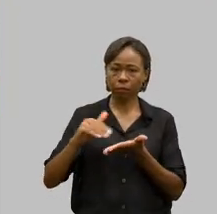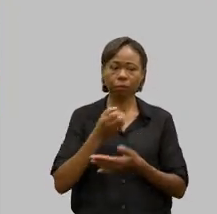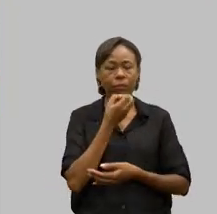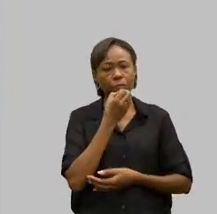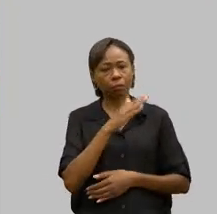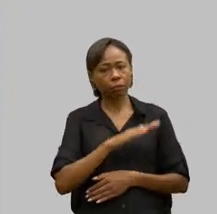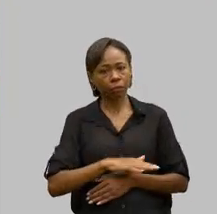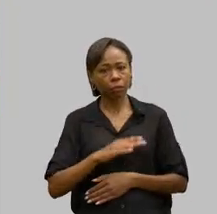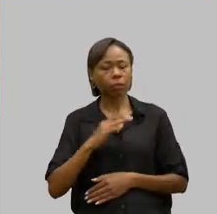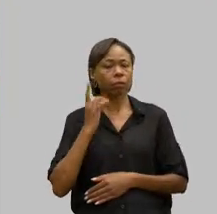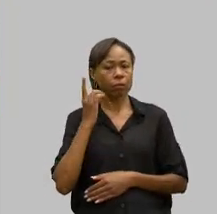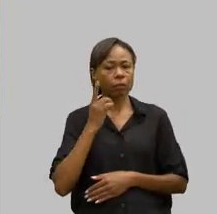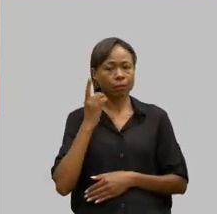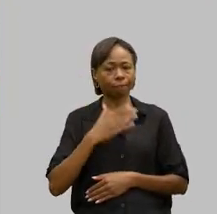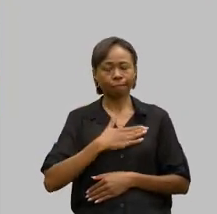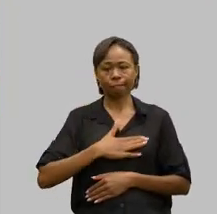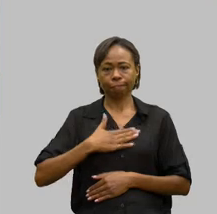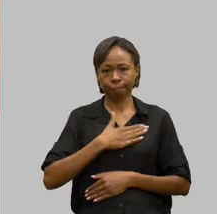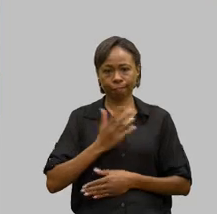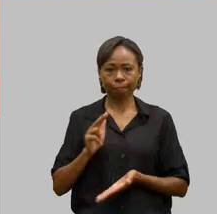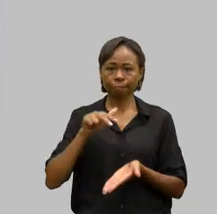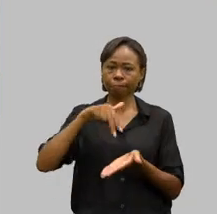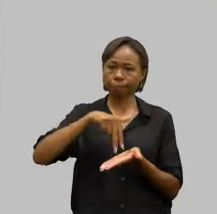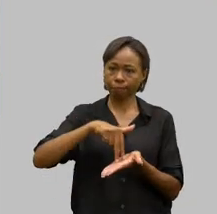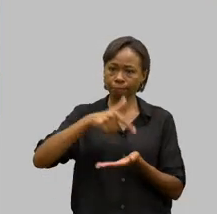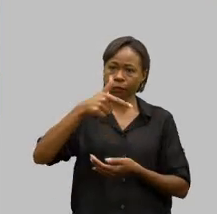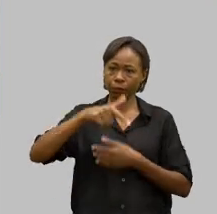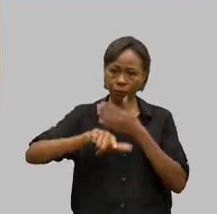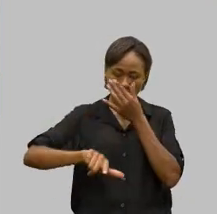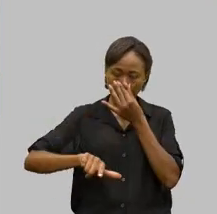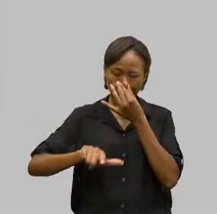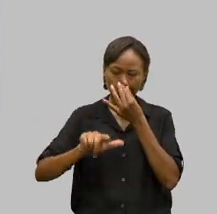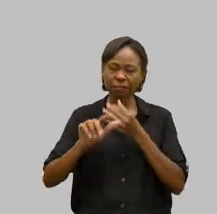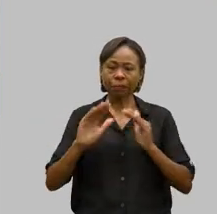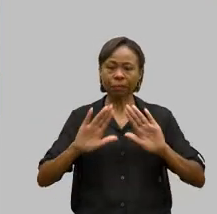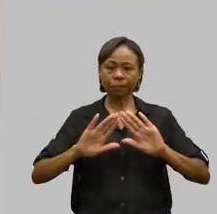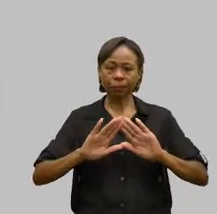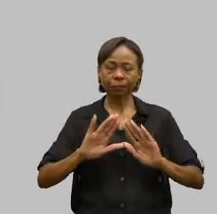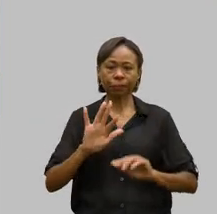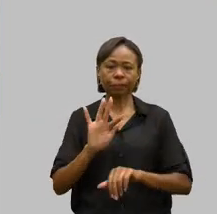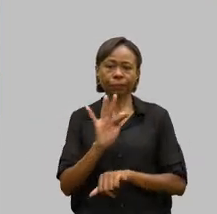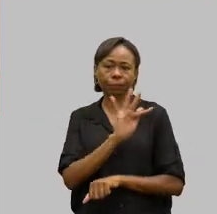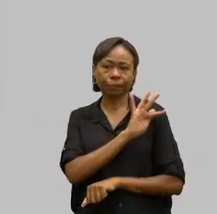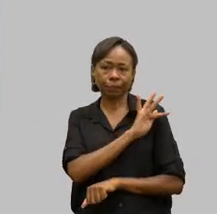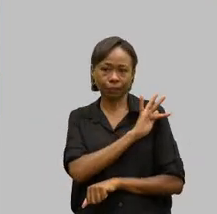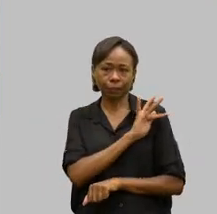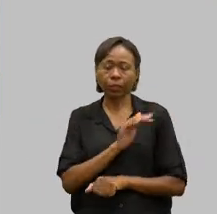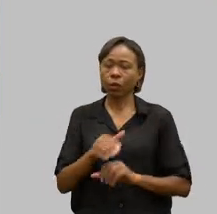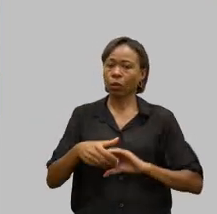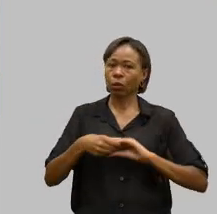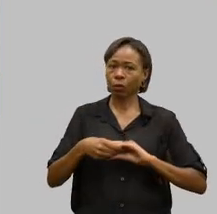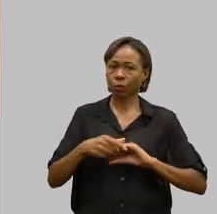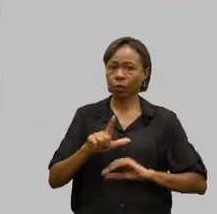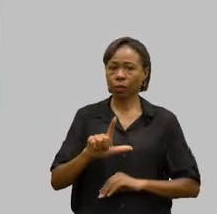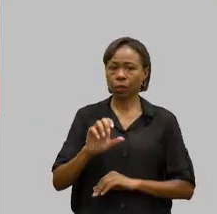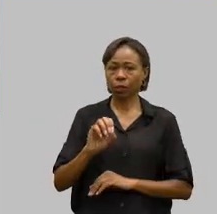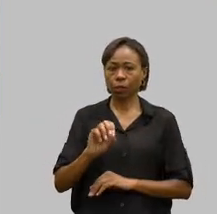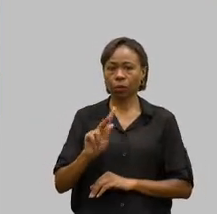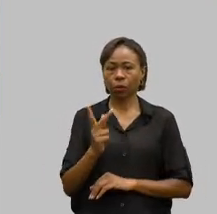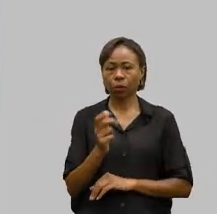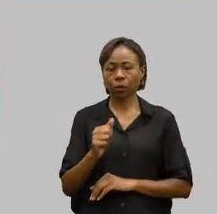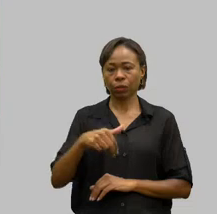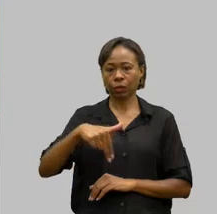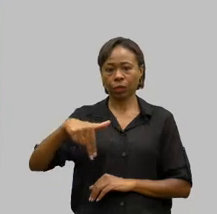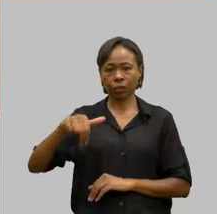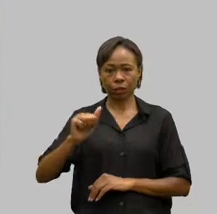prazer estarmos aqui, mais uma Assembleia Fiscaliza. Aproveito para cumprimentar também a deputada Lohana, que aqui está presente. Também o deputado Zela